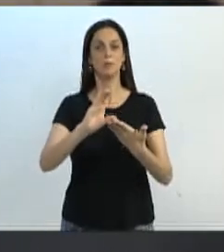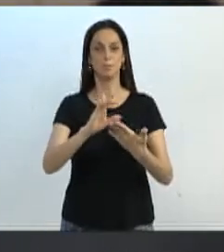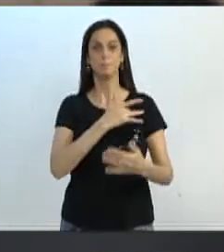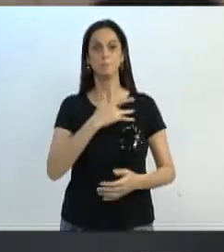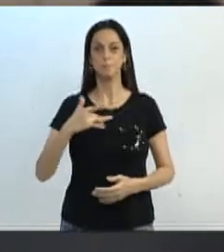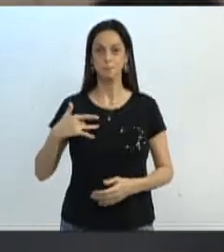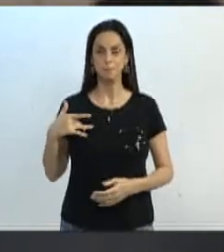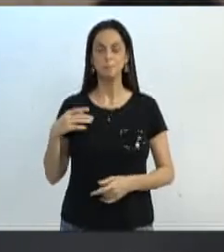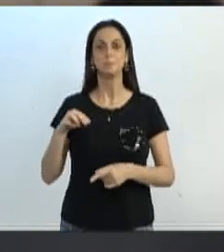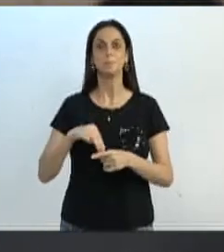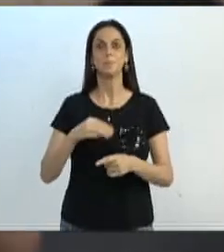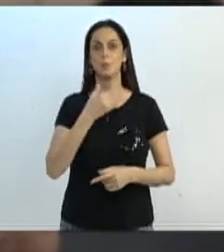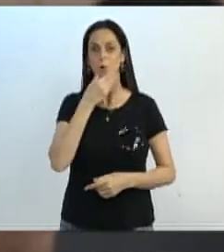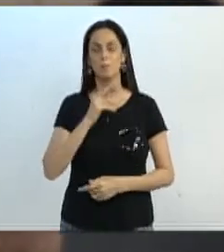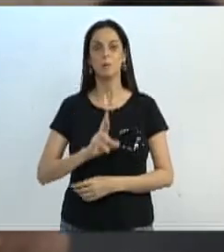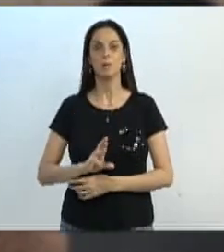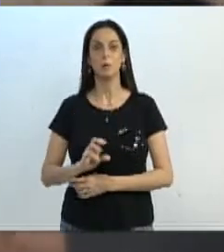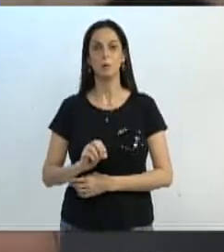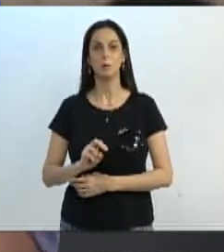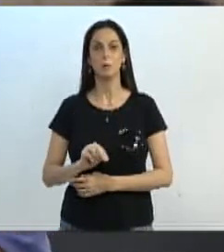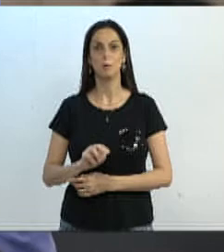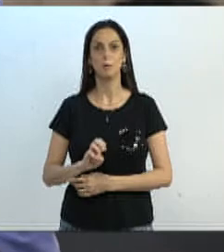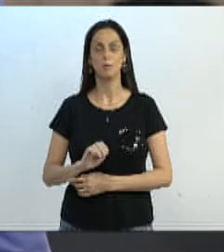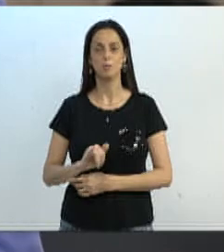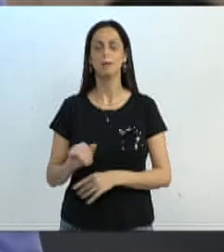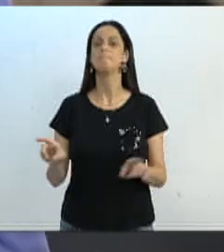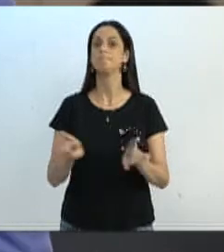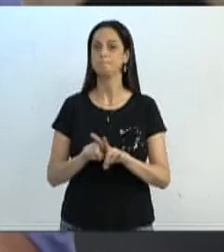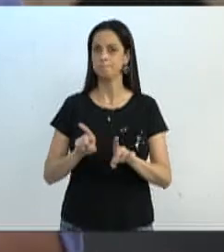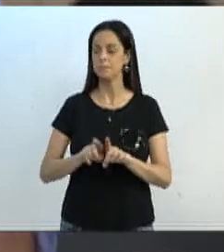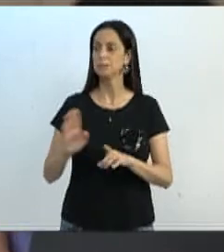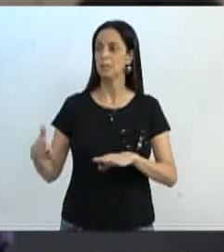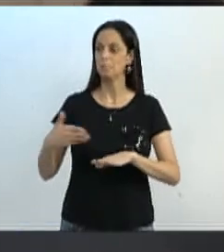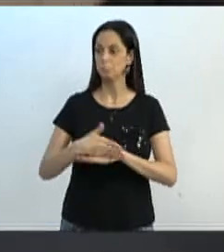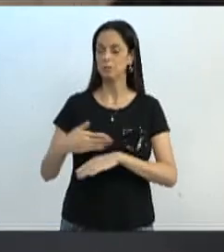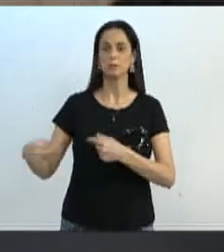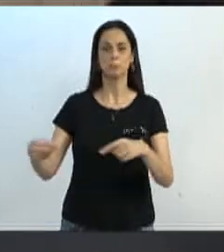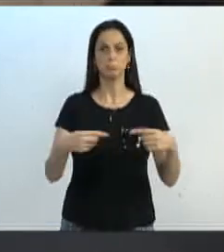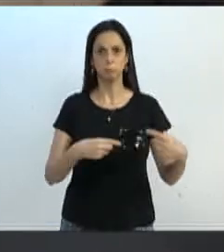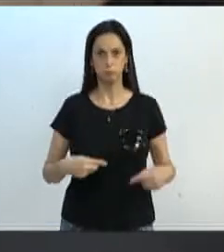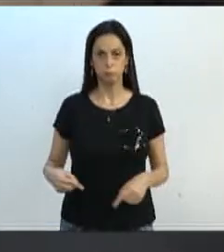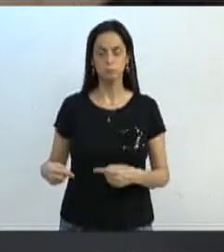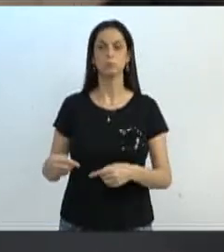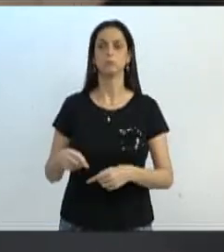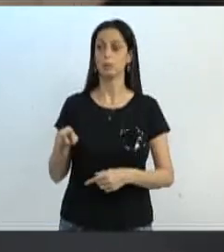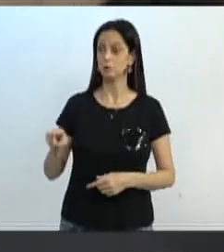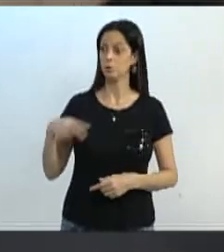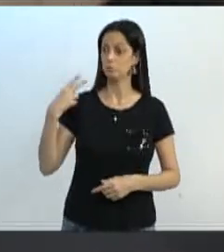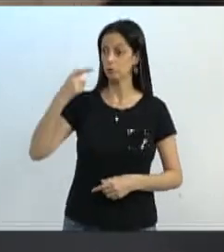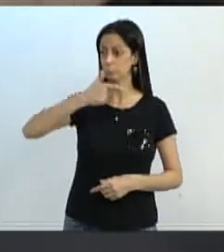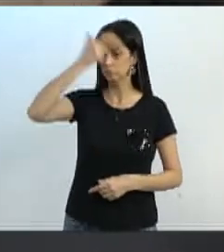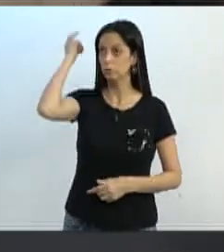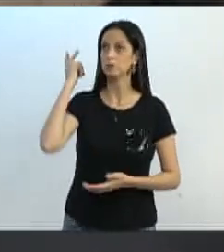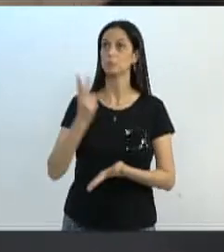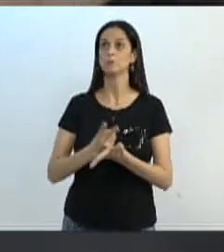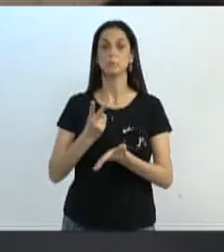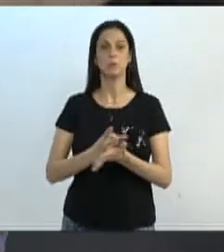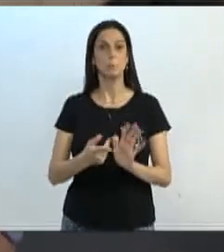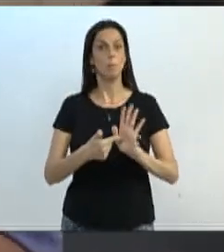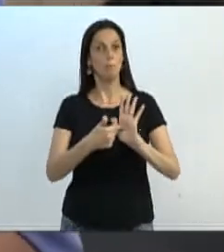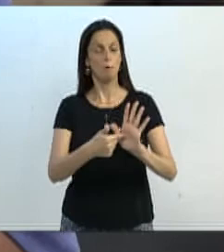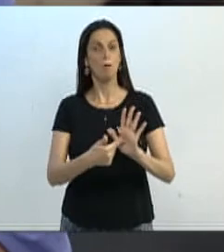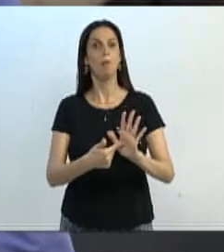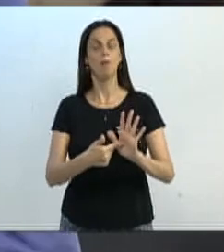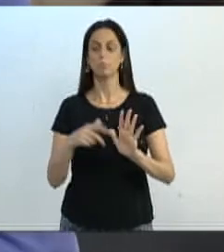Municipal de Saúde, seu Ronei, que tem acompanhado também essas discussões. Vereador Adriano, sempre muito enfático, traz aqui as